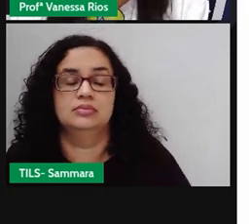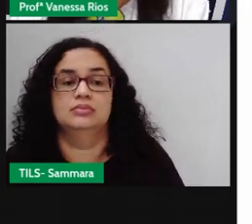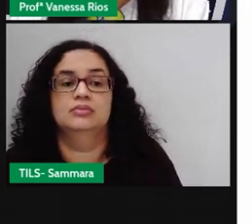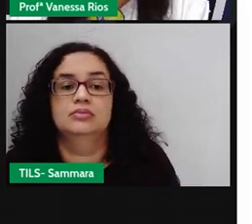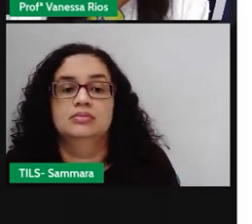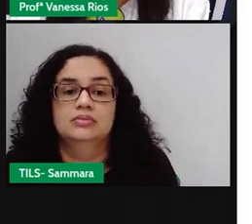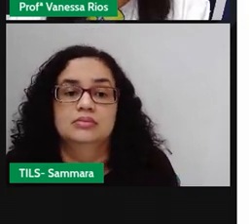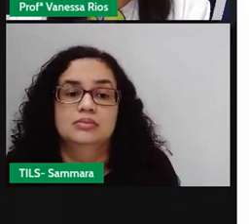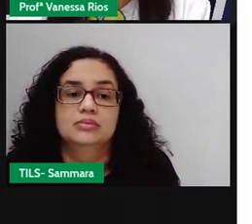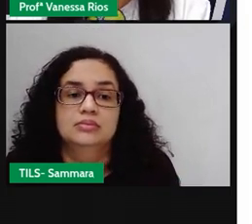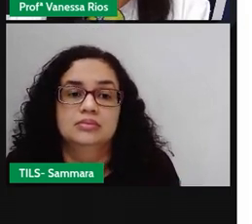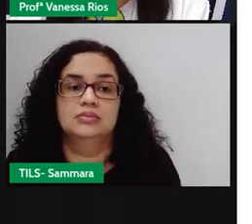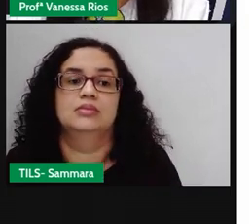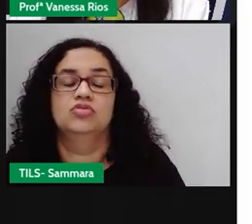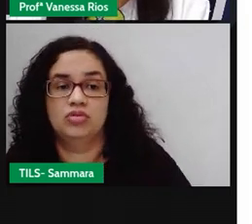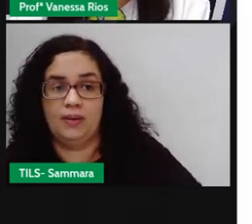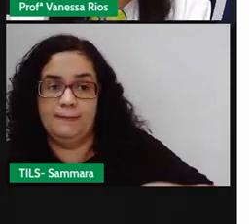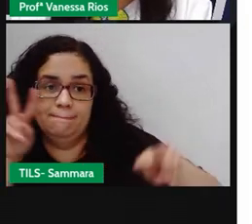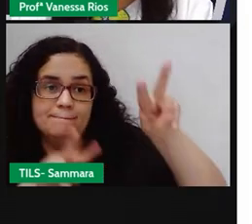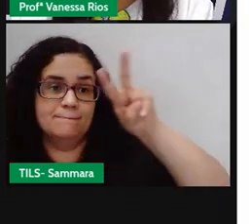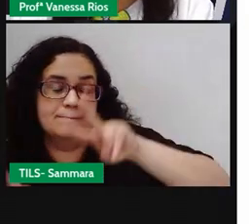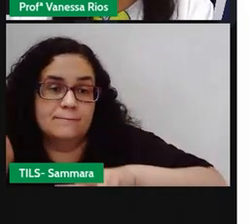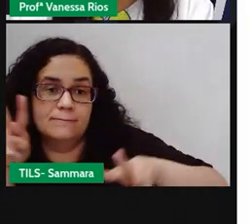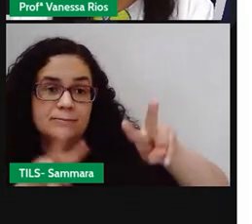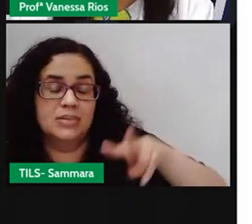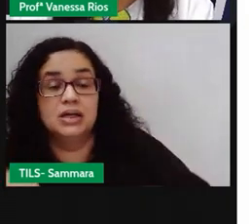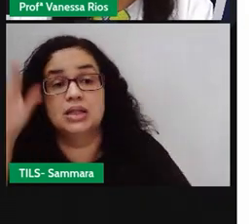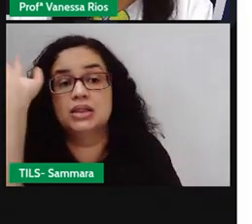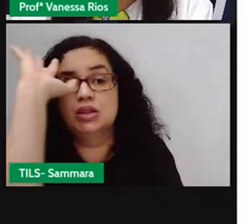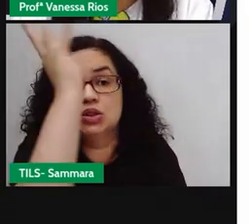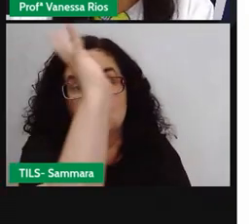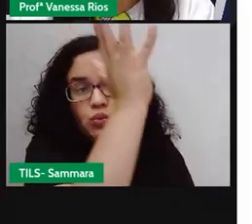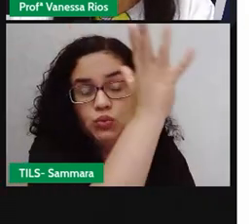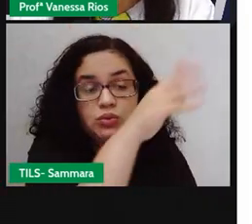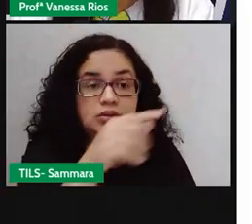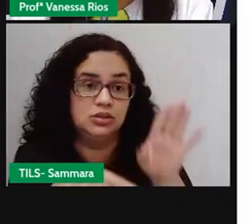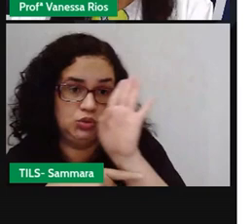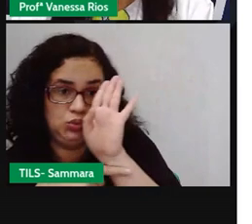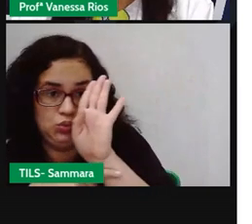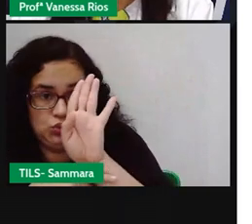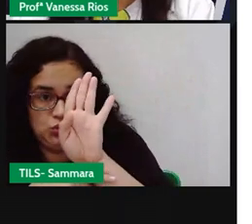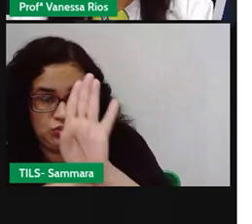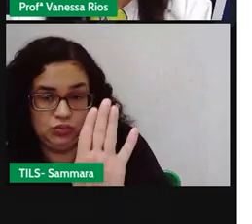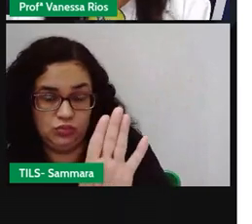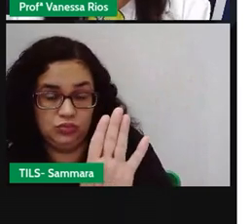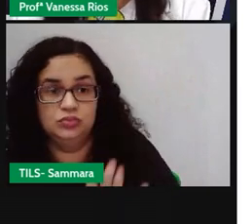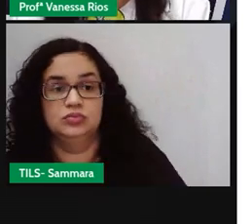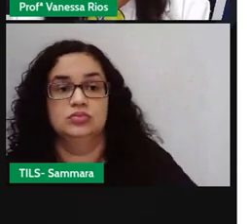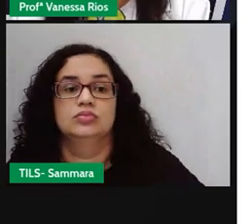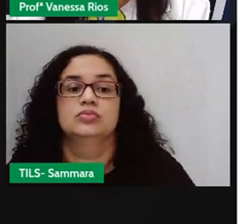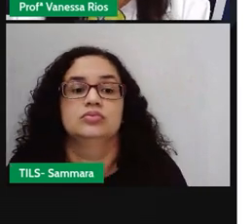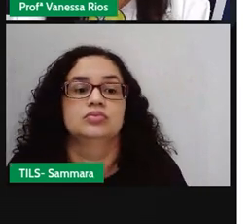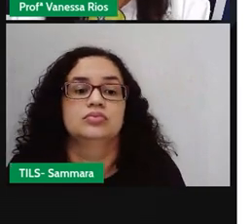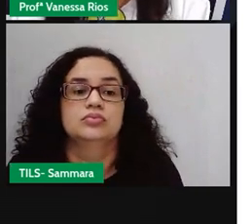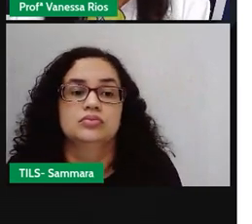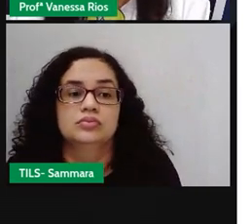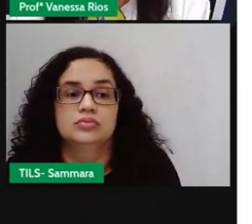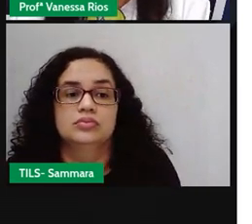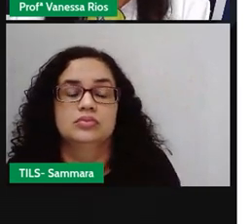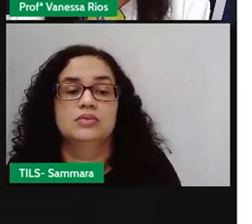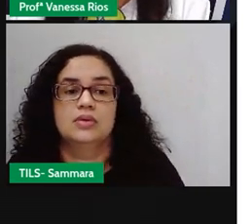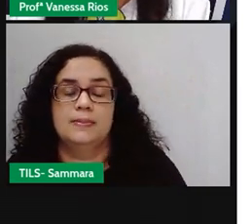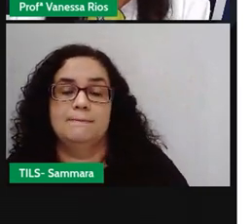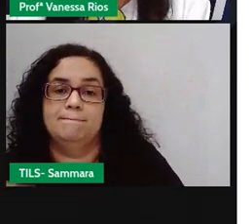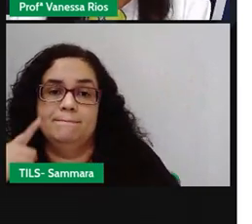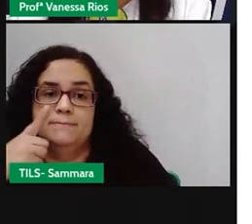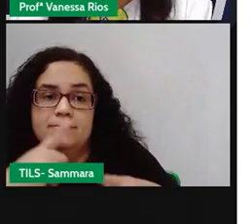às madeiras. E a gente observa aí o quanto a natureza contribui para a produção desses materiais,